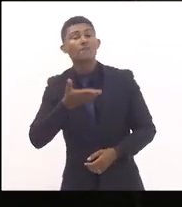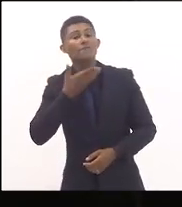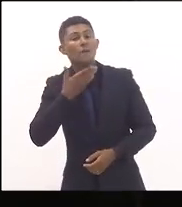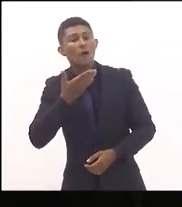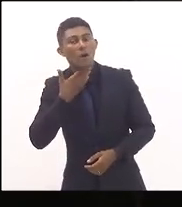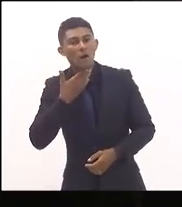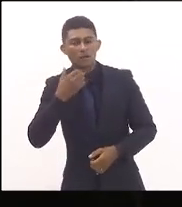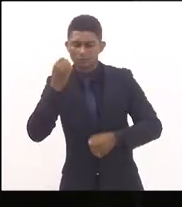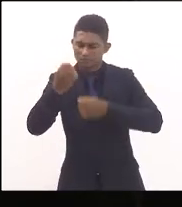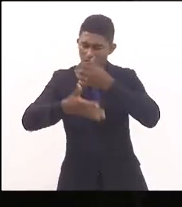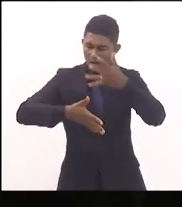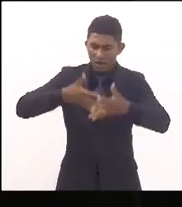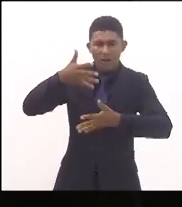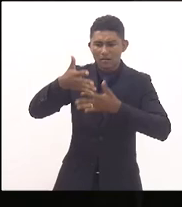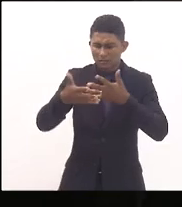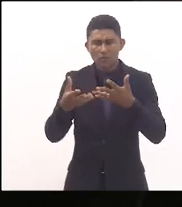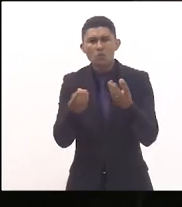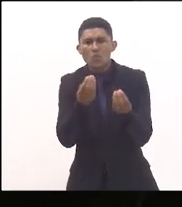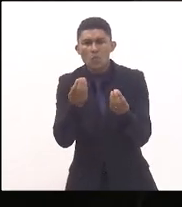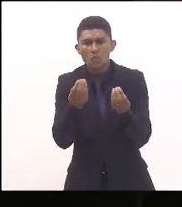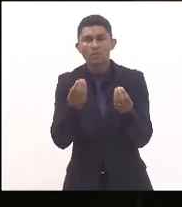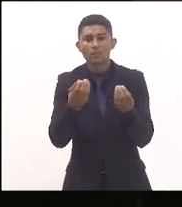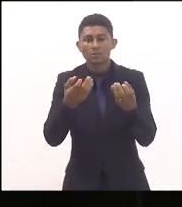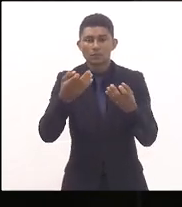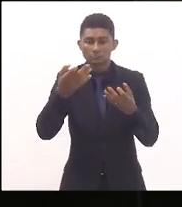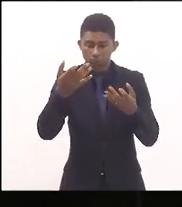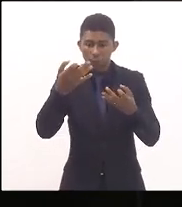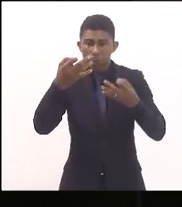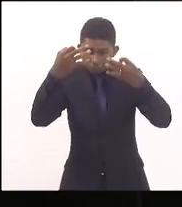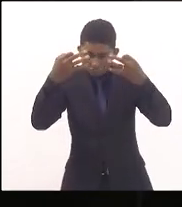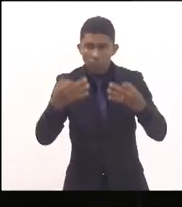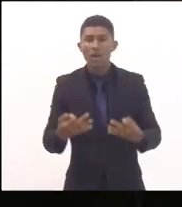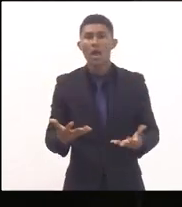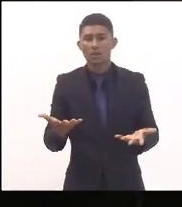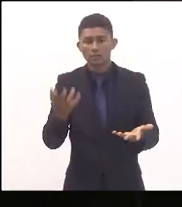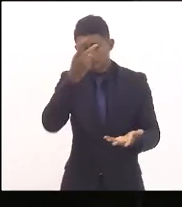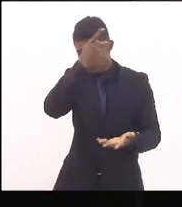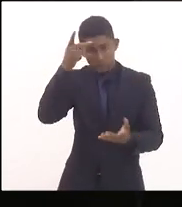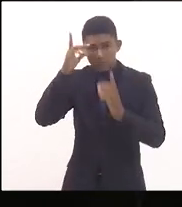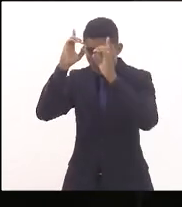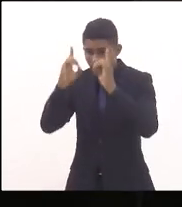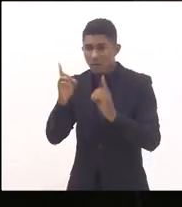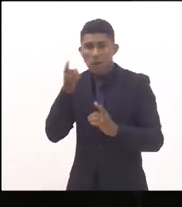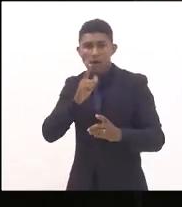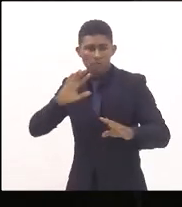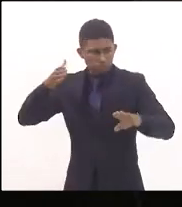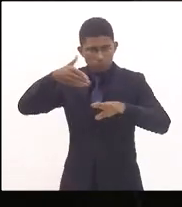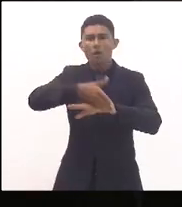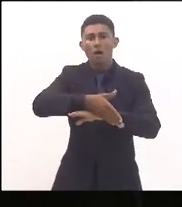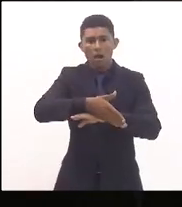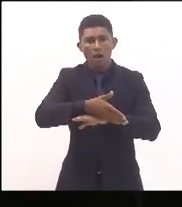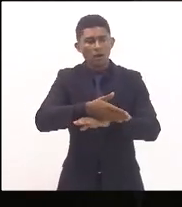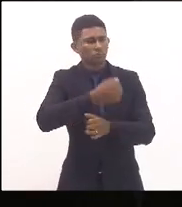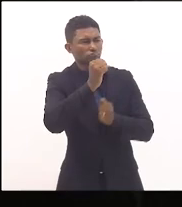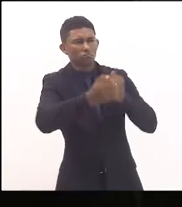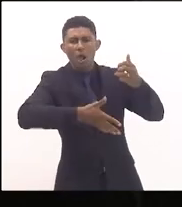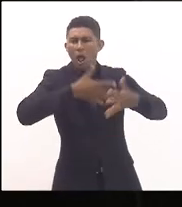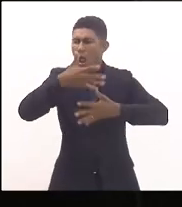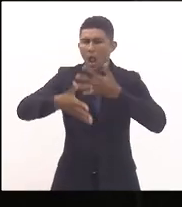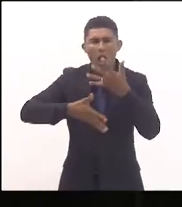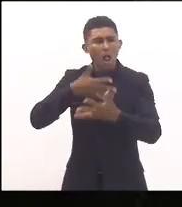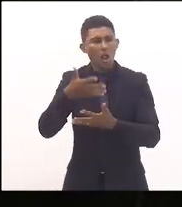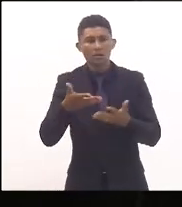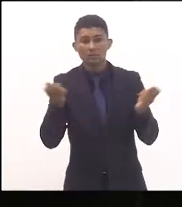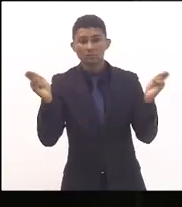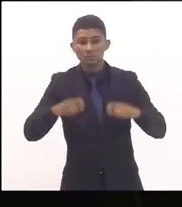justiça o acesso da pessoa com deficiência ao poder judiciário e naquele momento o deputado Dionísio Lins